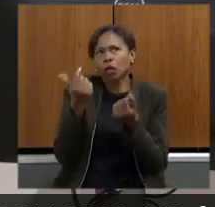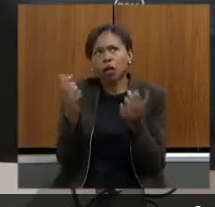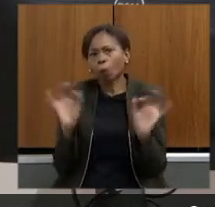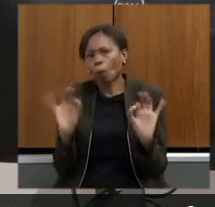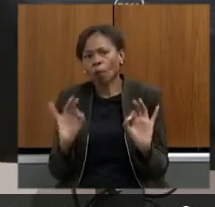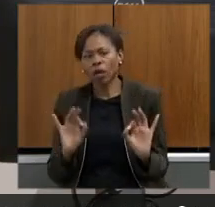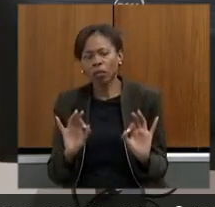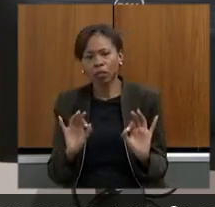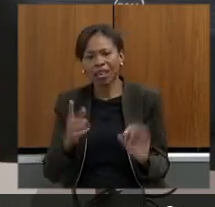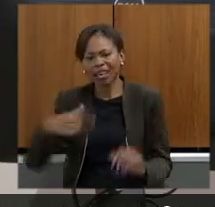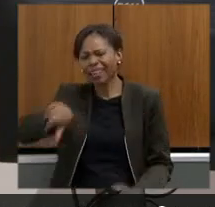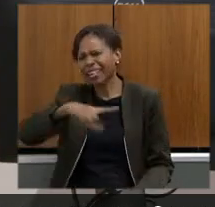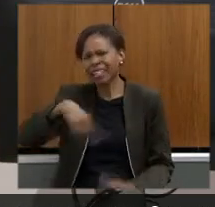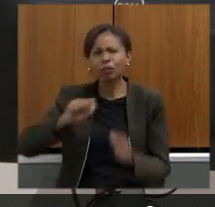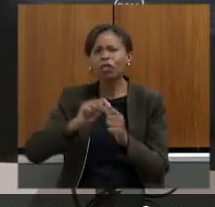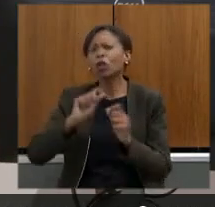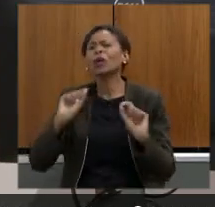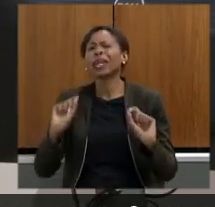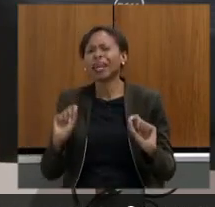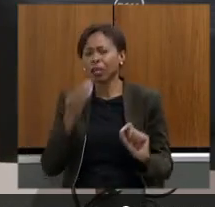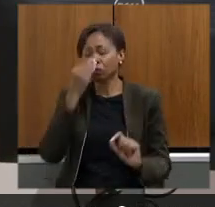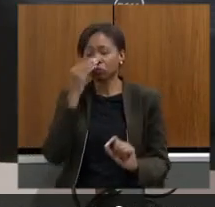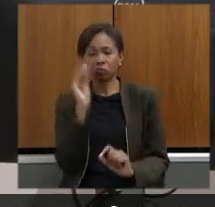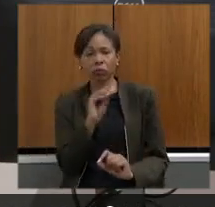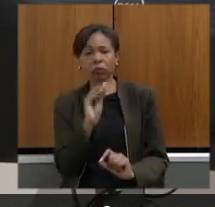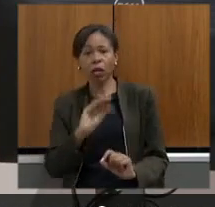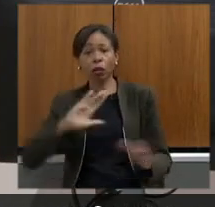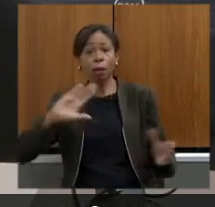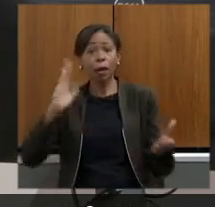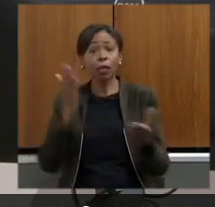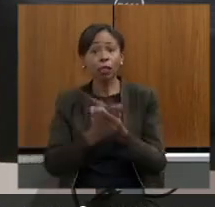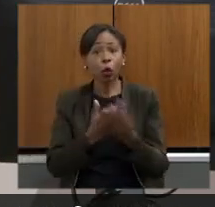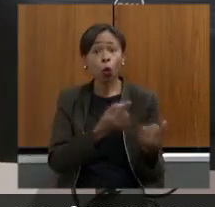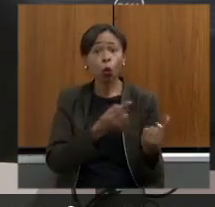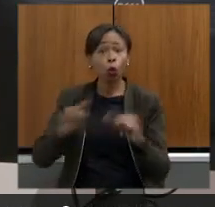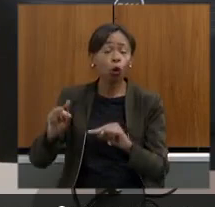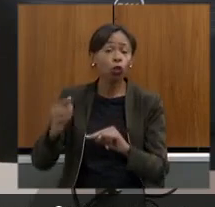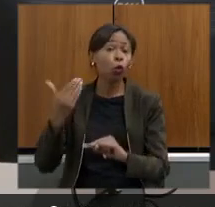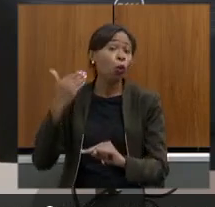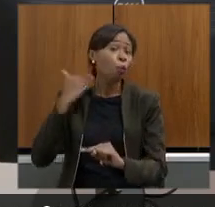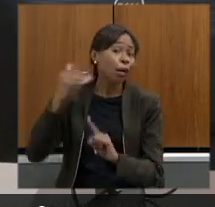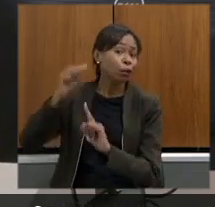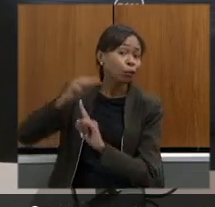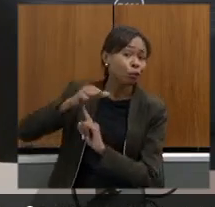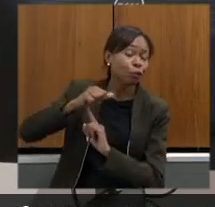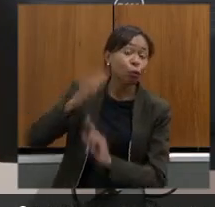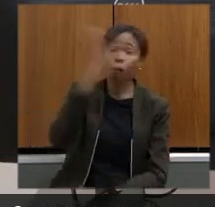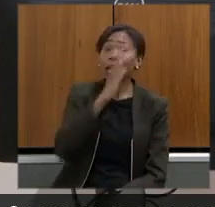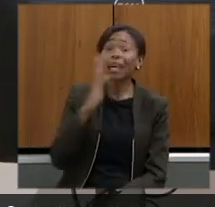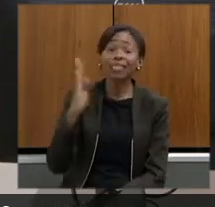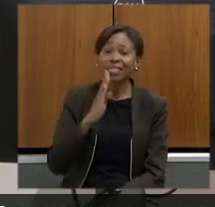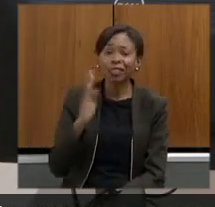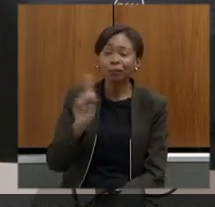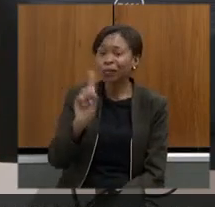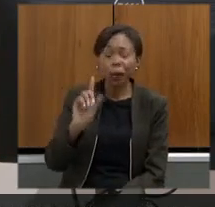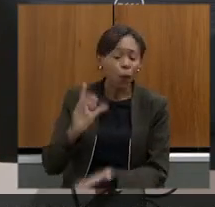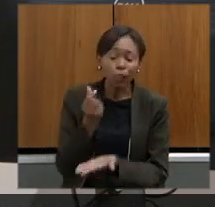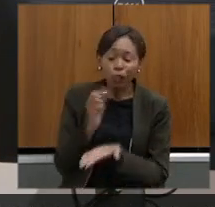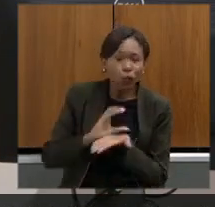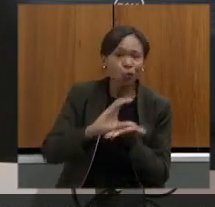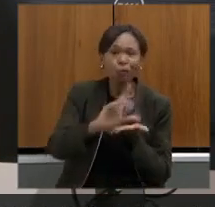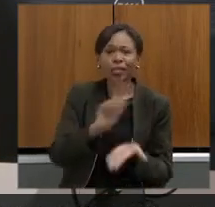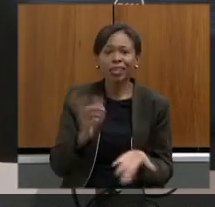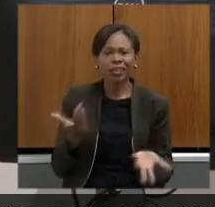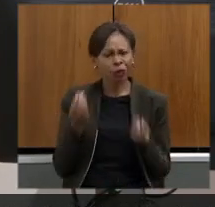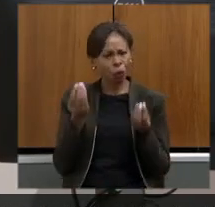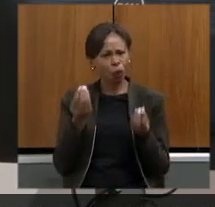O que quer dizer zero recusaram entraram com uma ação para o Banco do Brasil não repassar o dinheiro Oi gente pensa um pouquinho